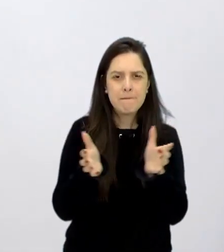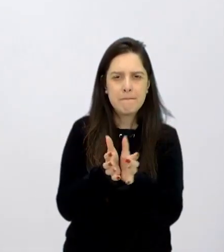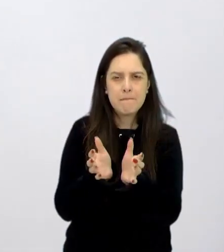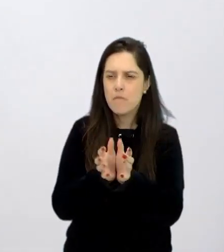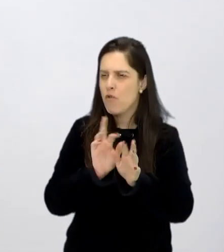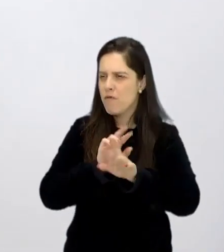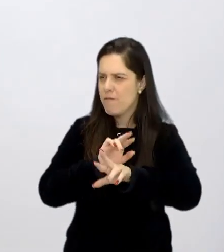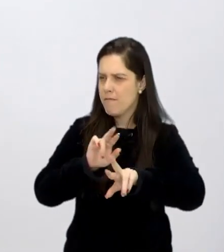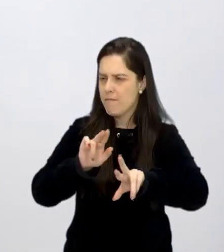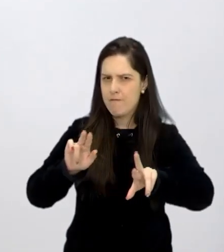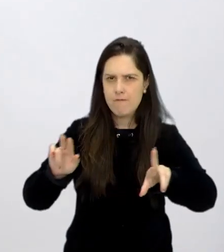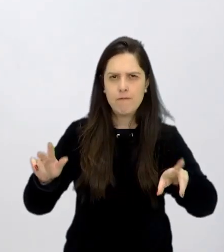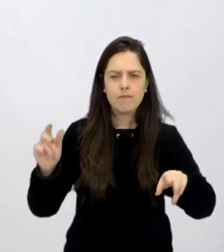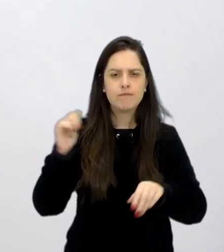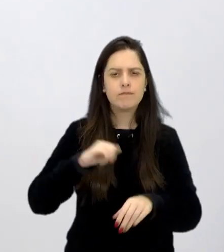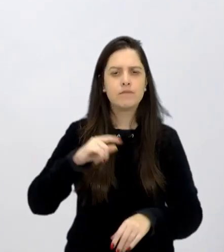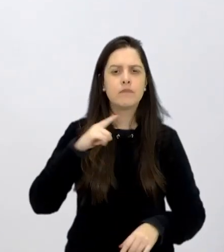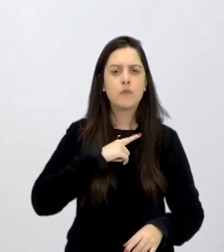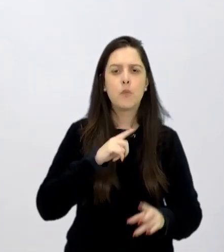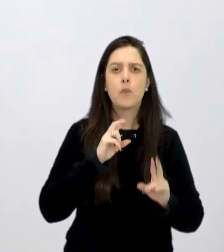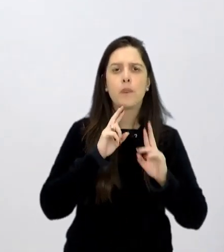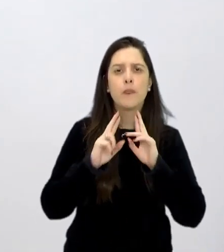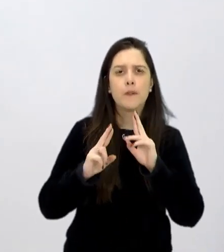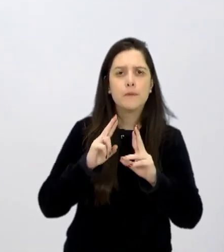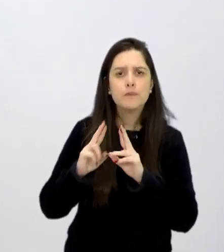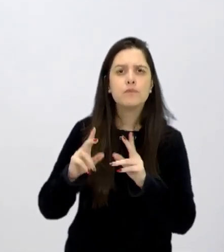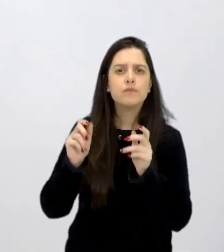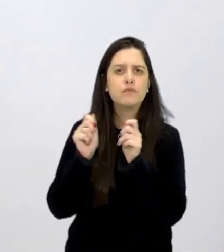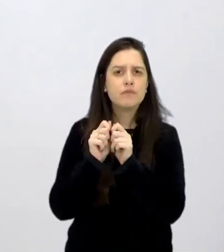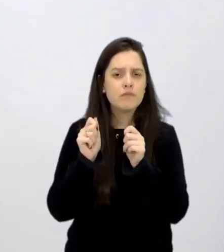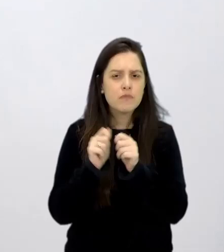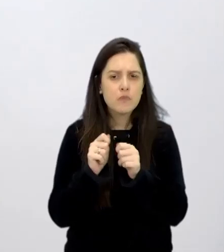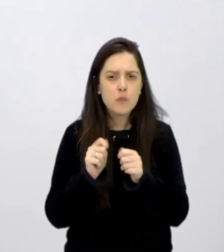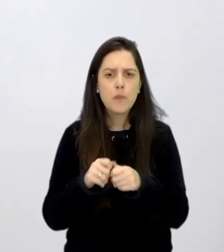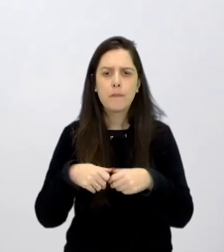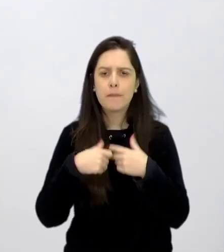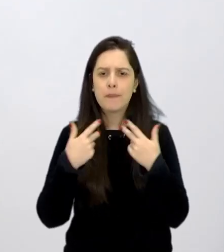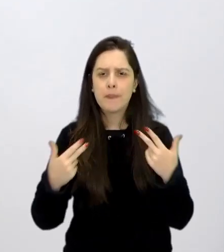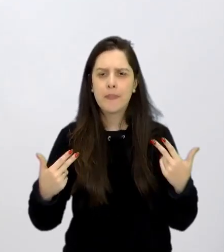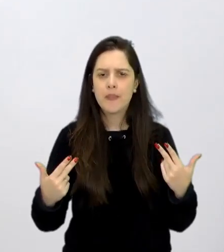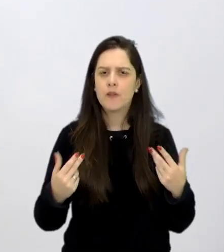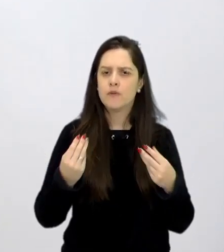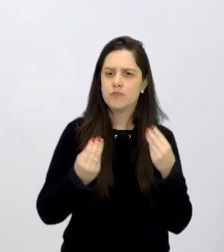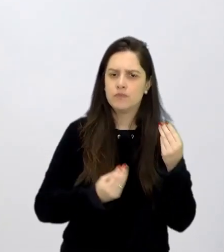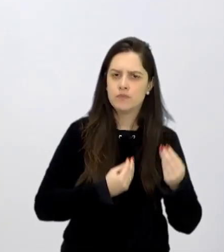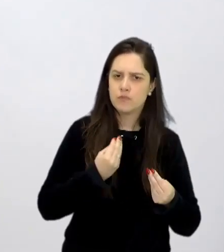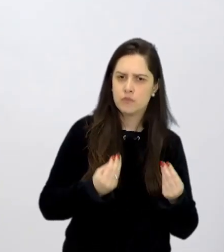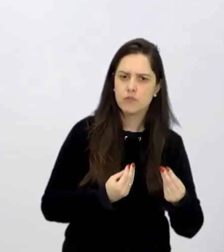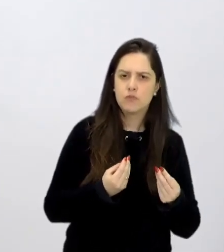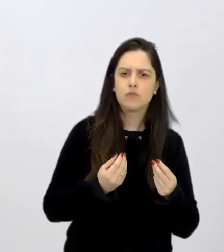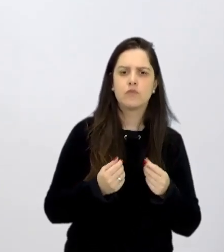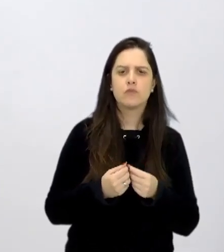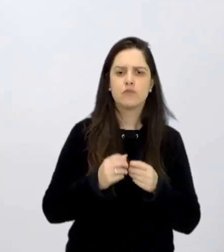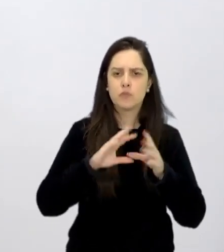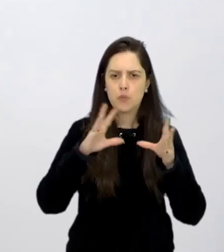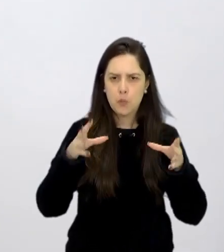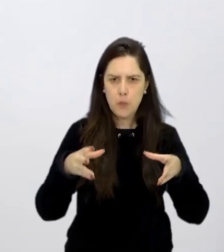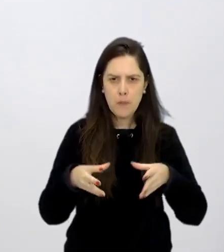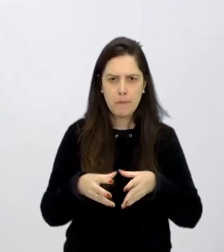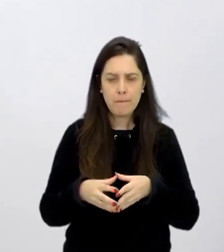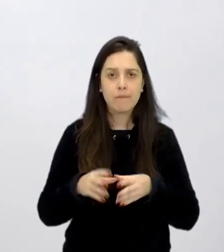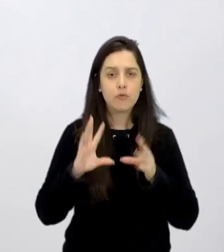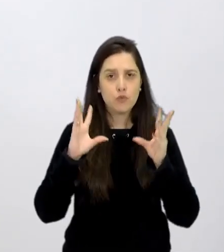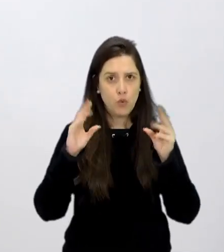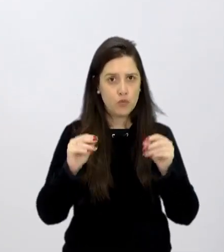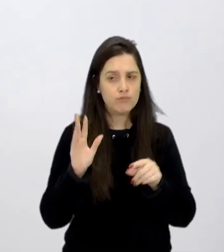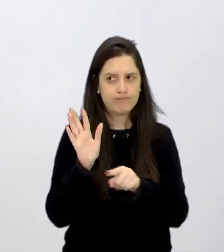ou uma ou mais, se reúne para fazer algo de maneira rápida, até mesmo, e também grupo, algo que todo mundo colabora.